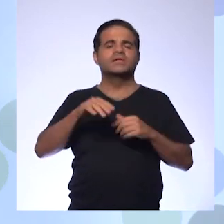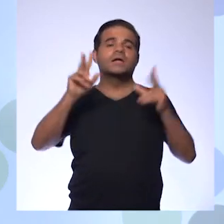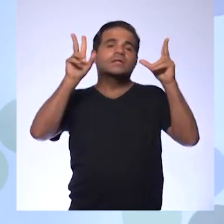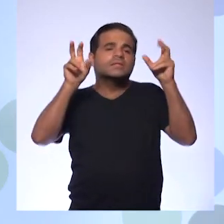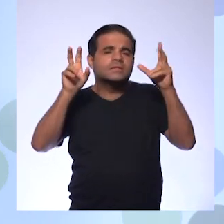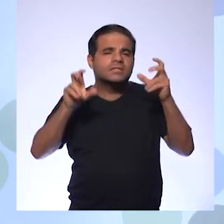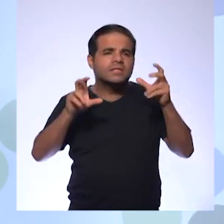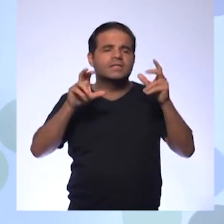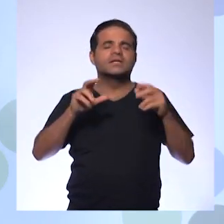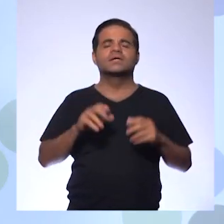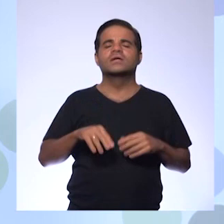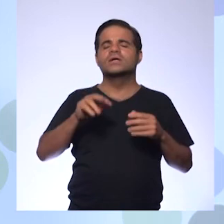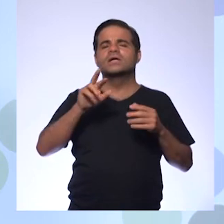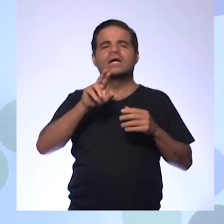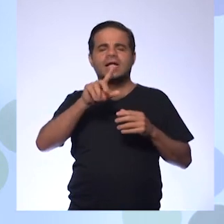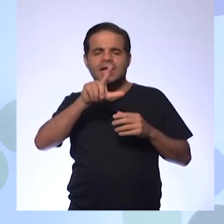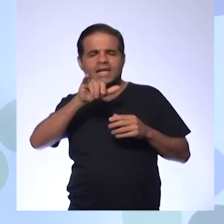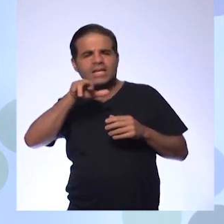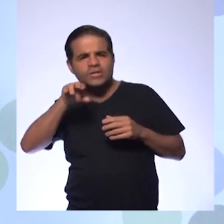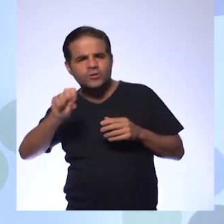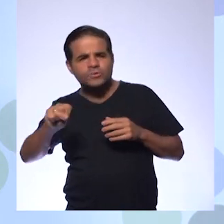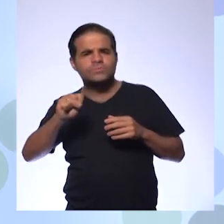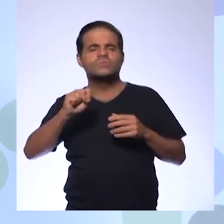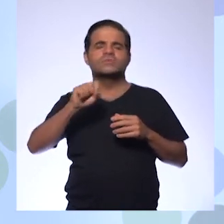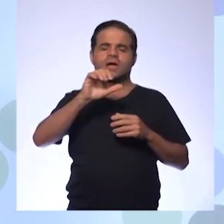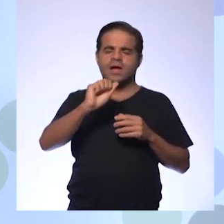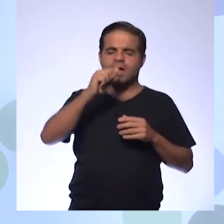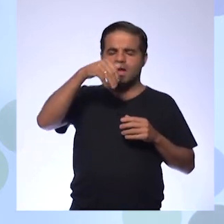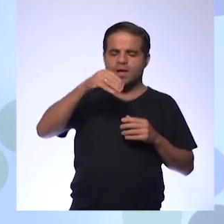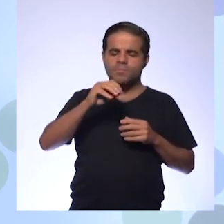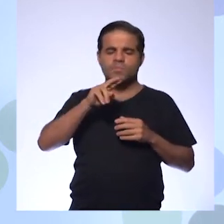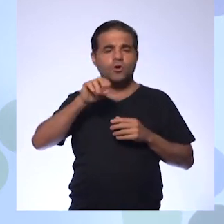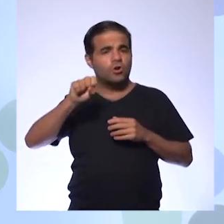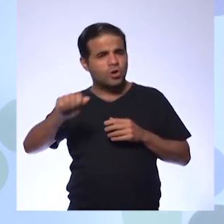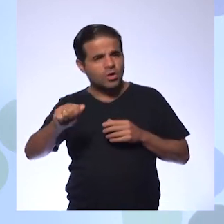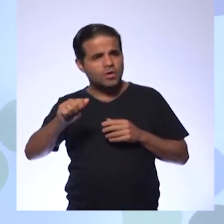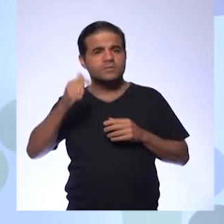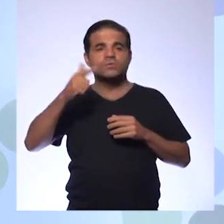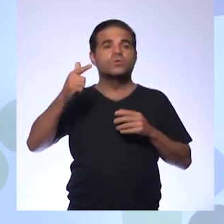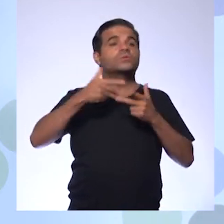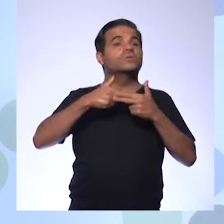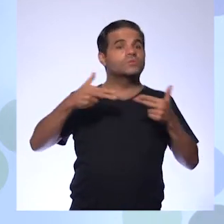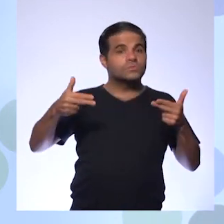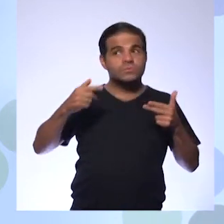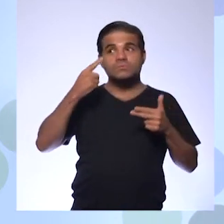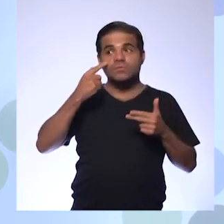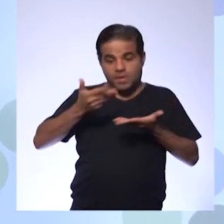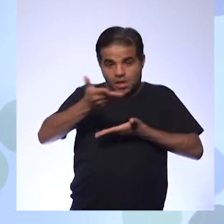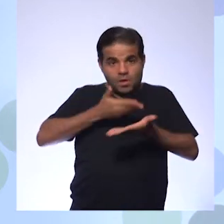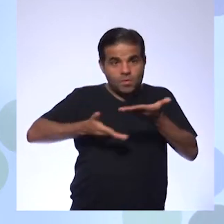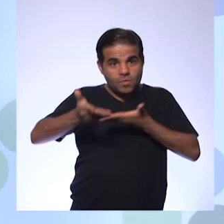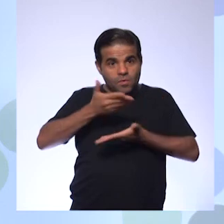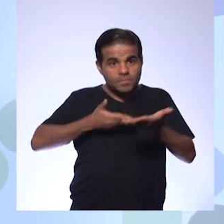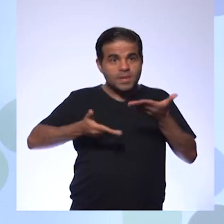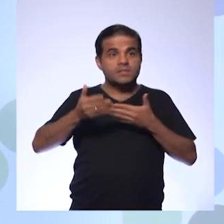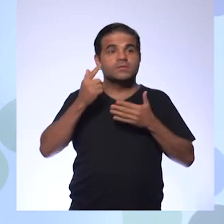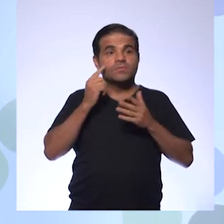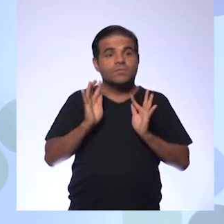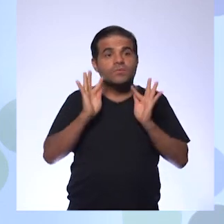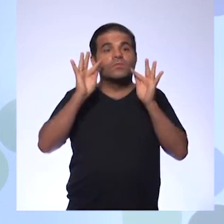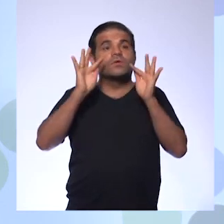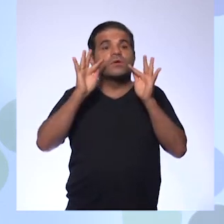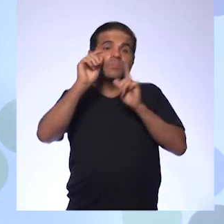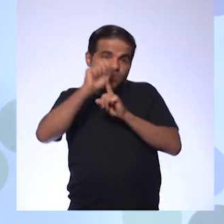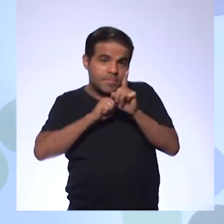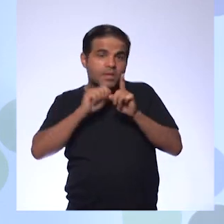cantigas satíricas, né, que foi o conteúdo desse bimestre, né, já com vistas ao que vai ser a nossa recuperação lá no mês de